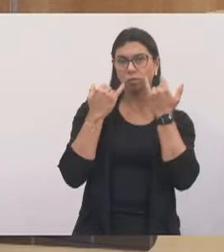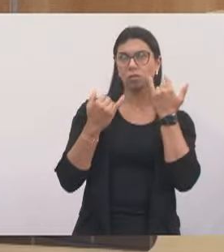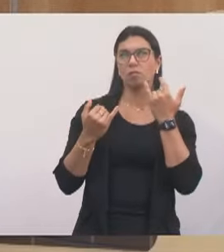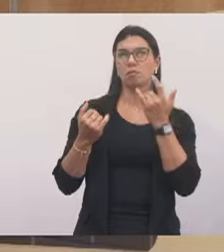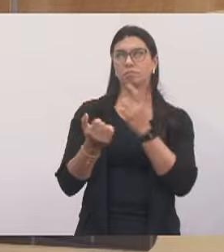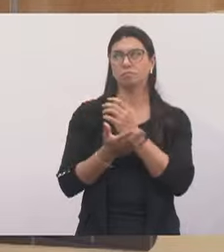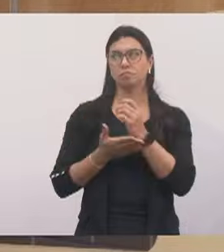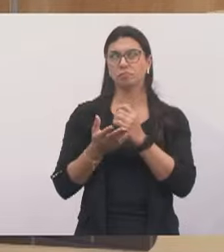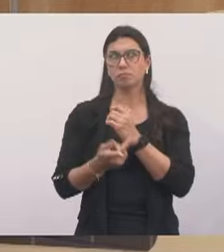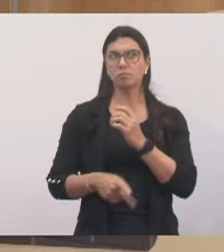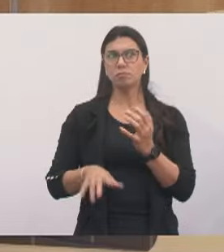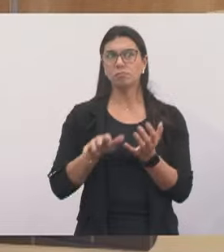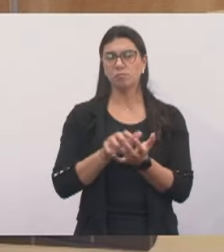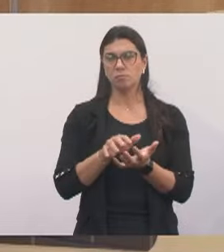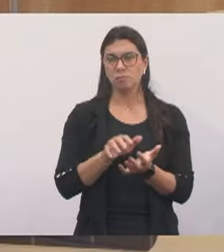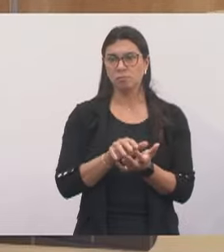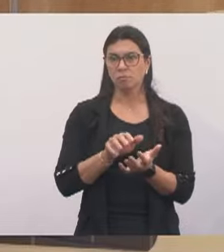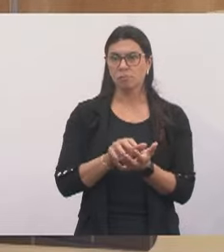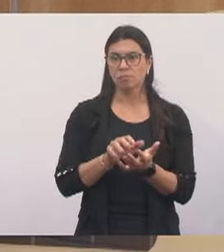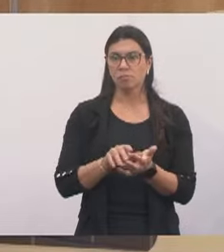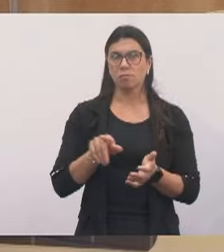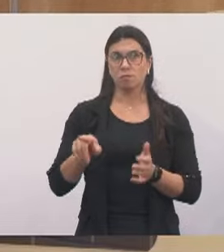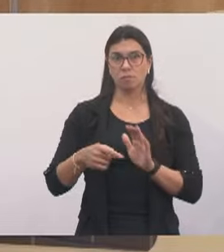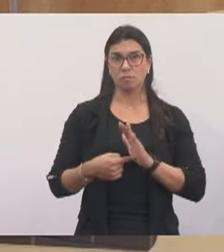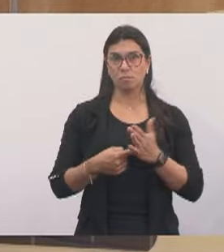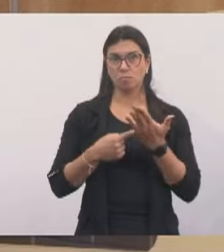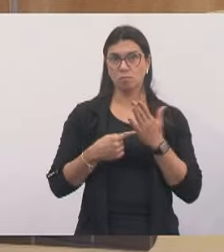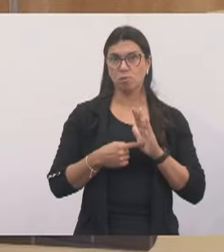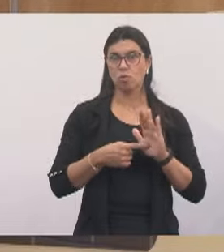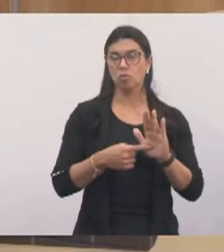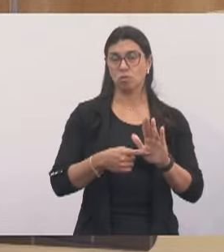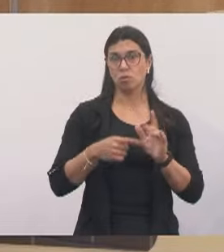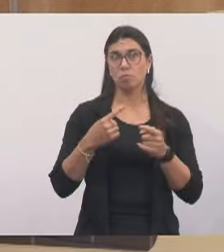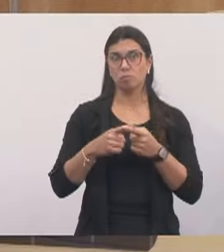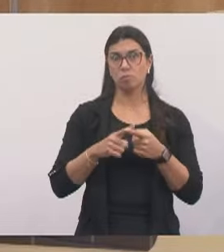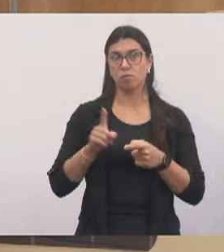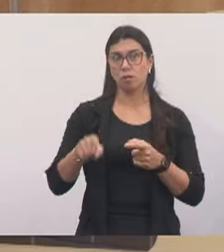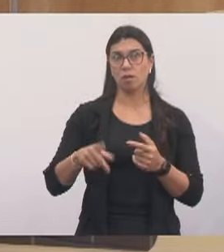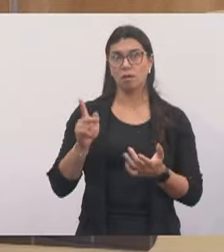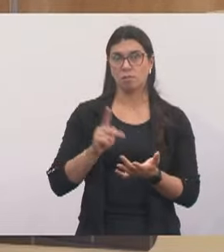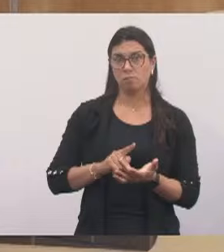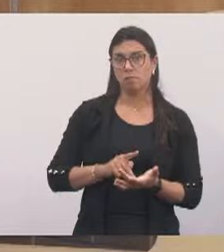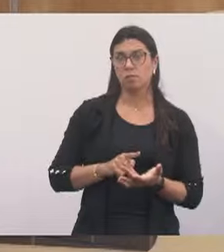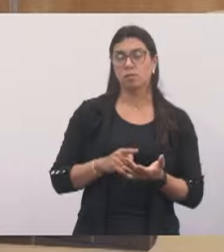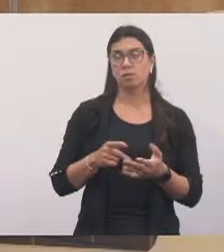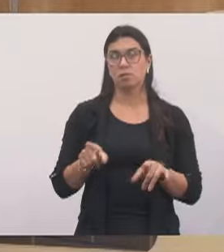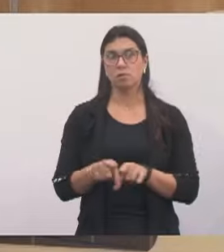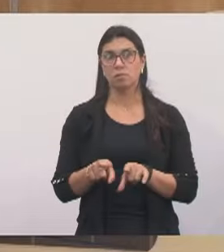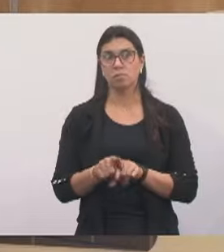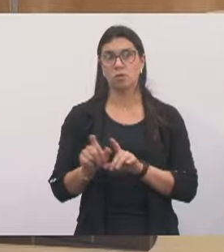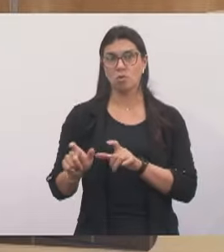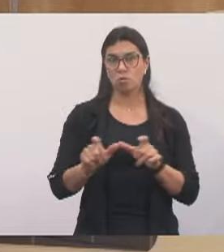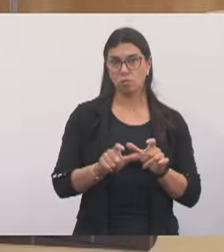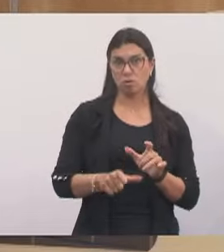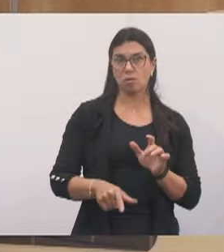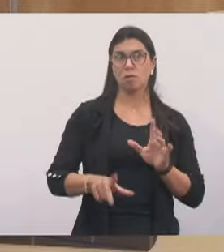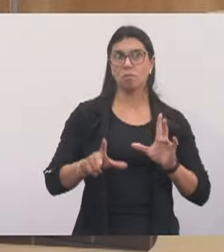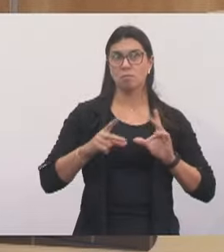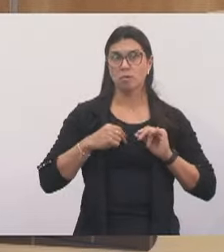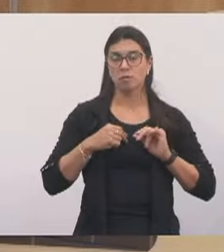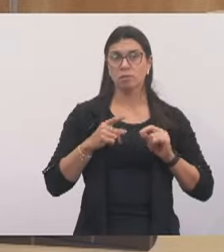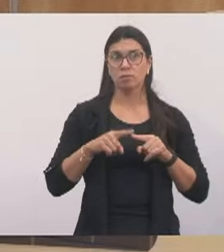Tá aqui outra que eu não conheço, mas tá, você está apresentando porque realmente a entidade merece também. Agora, os